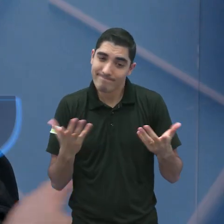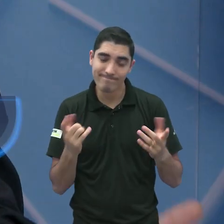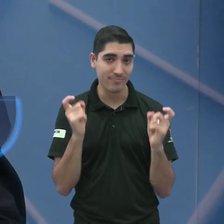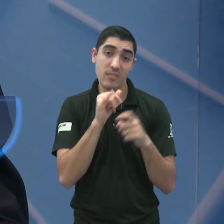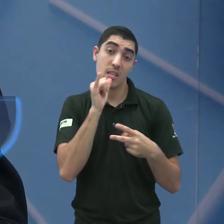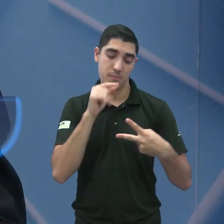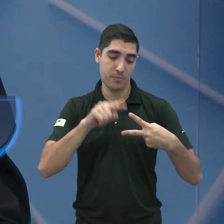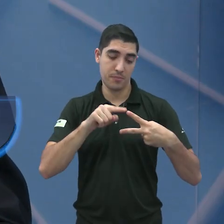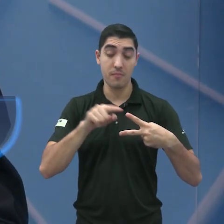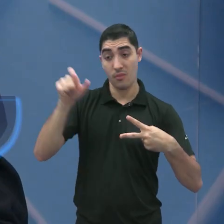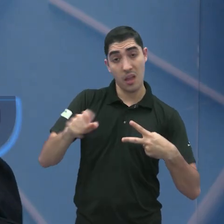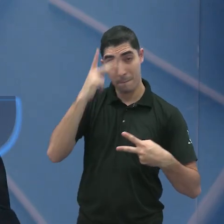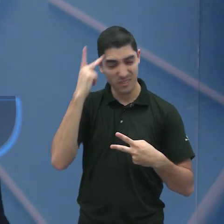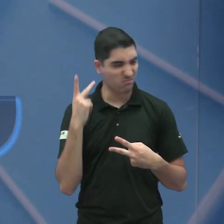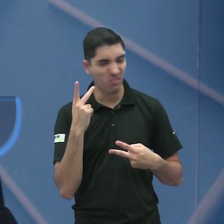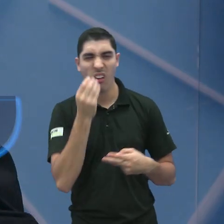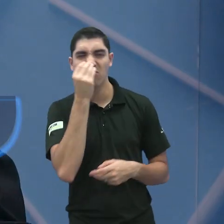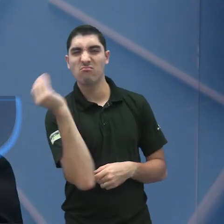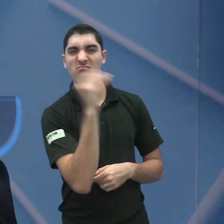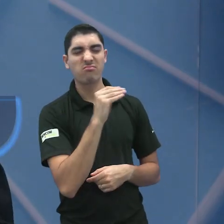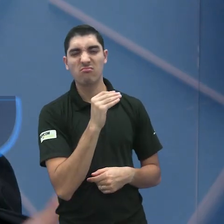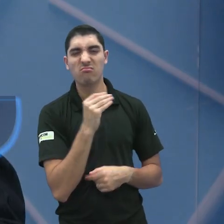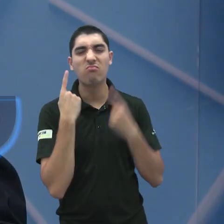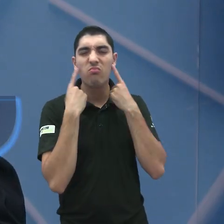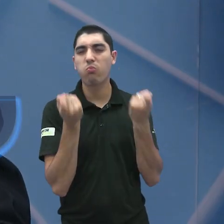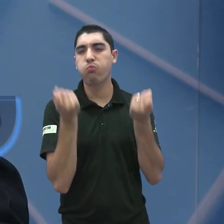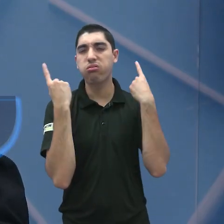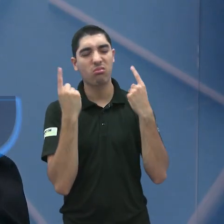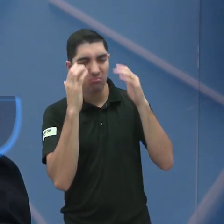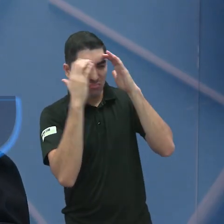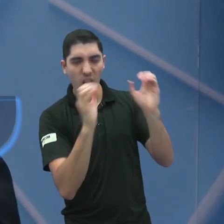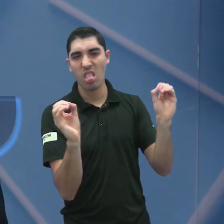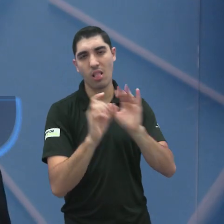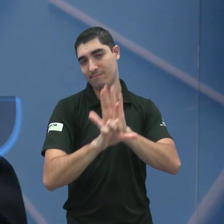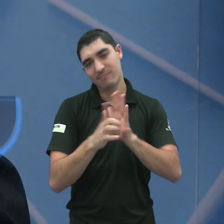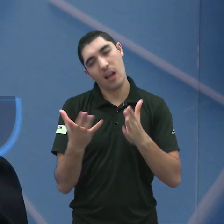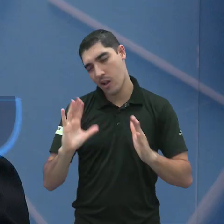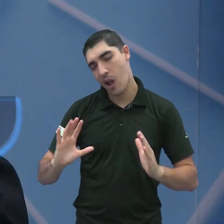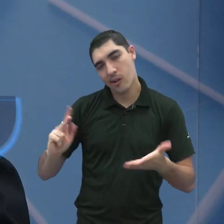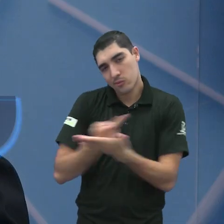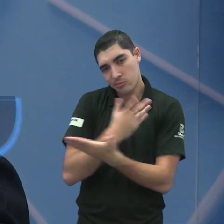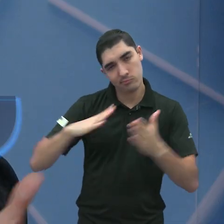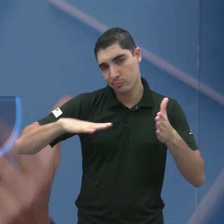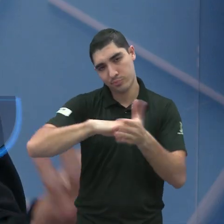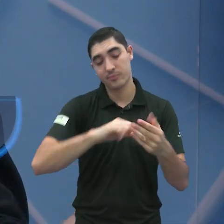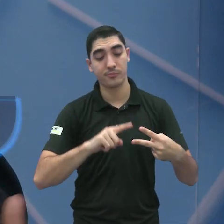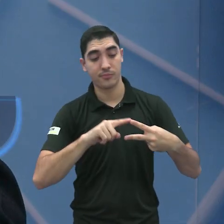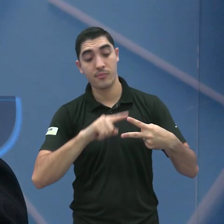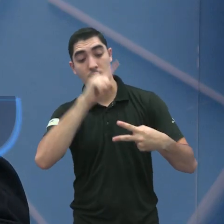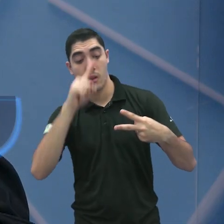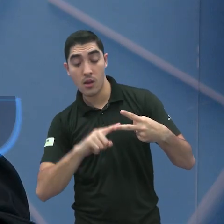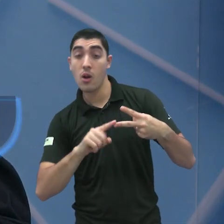que não segue, né, acaba ocorrendo esses acidentes, infelizmente. E a questão do que a gente